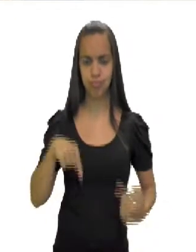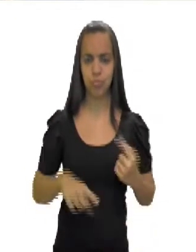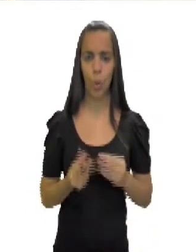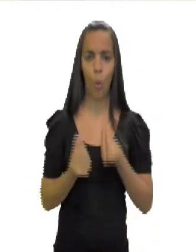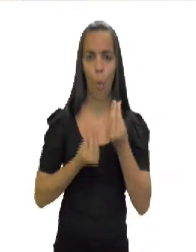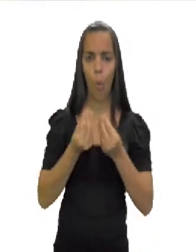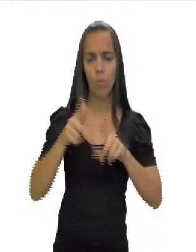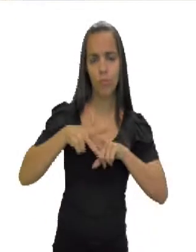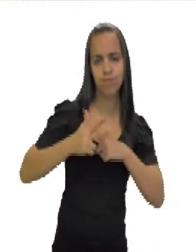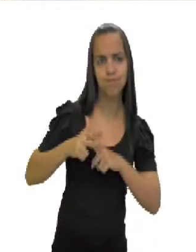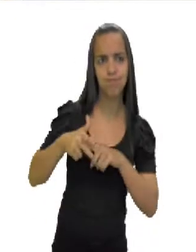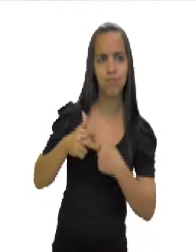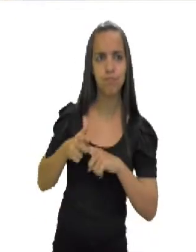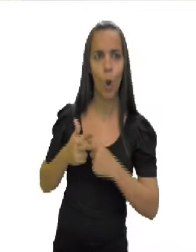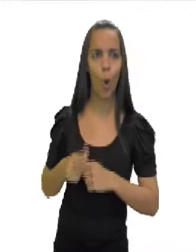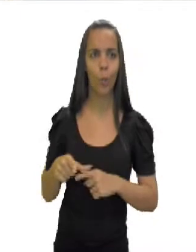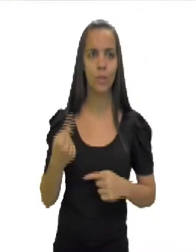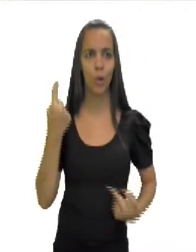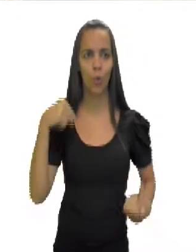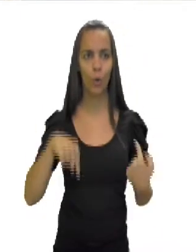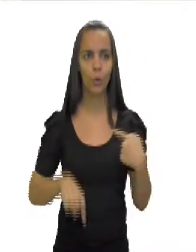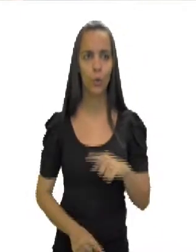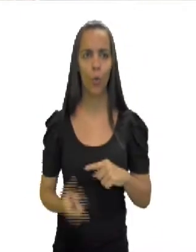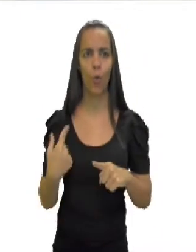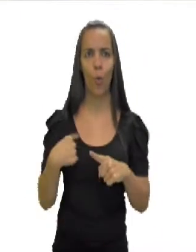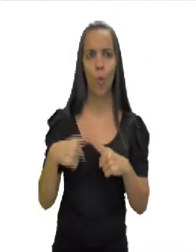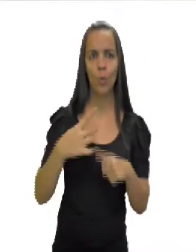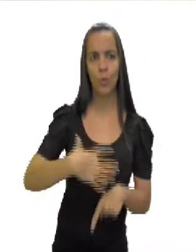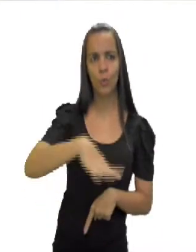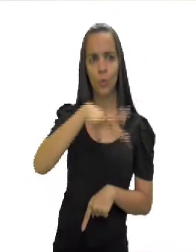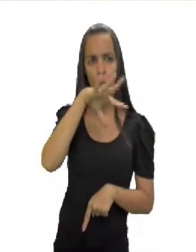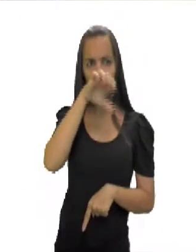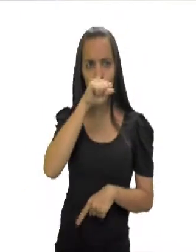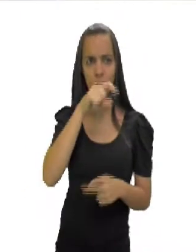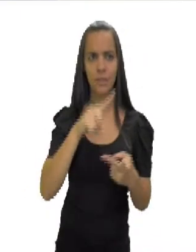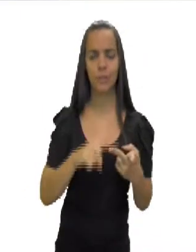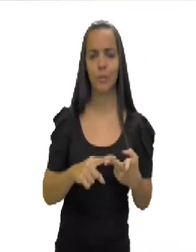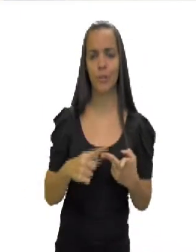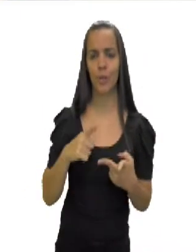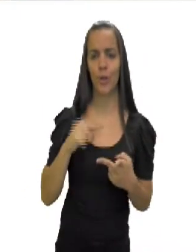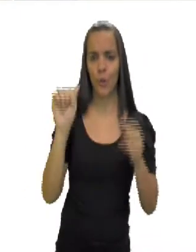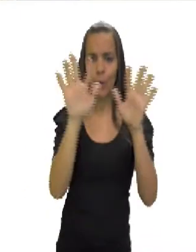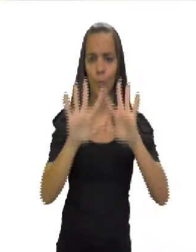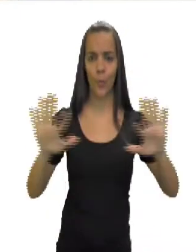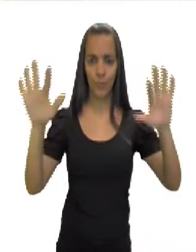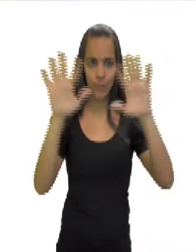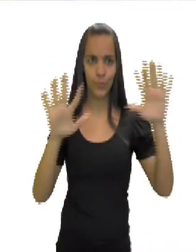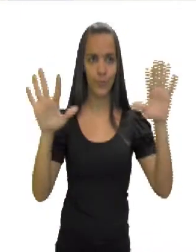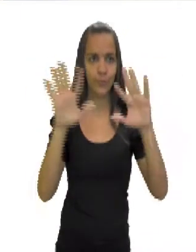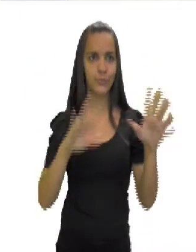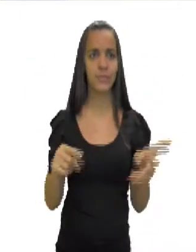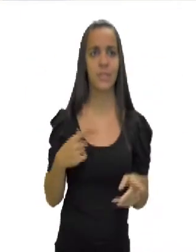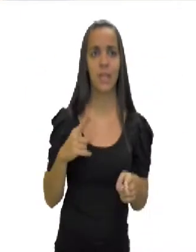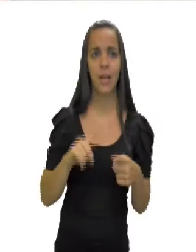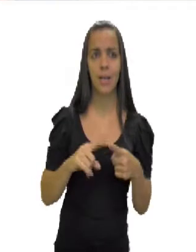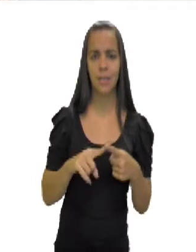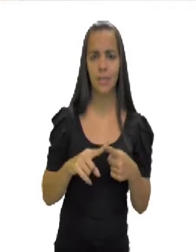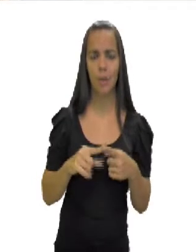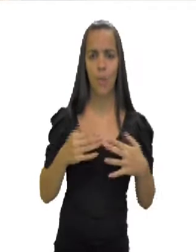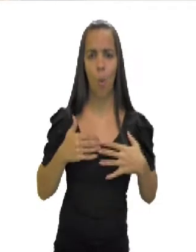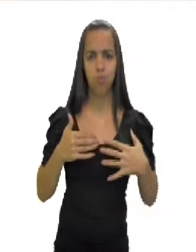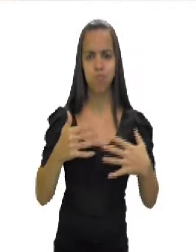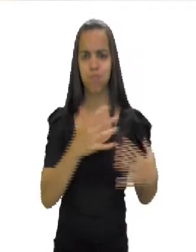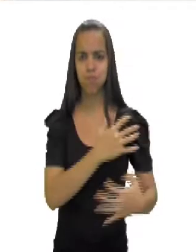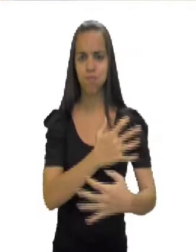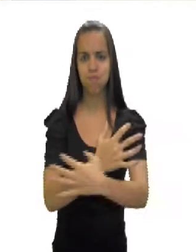de nutrientes, oxigênio e gás carbônico, hormônios, anticorpos e demais substâncias